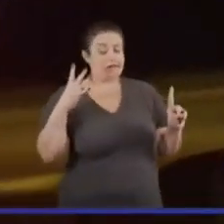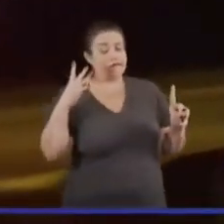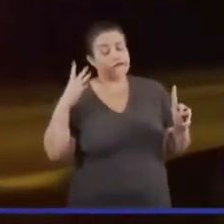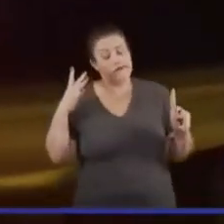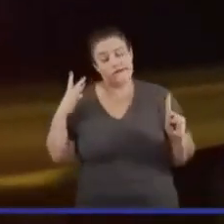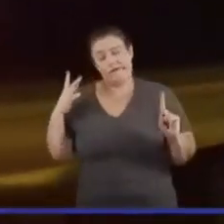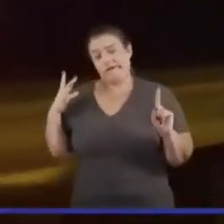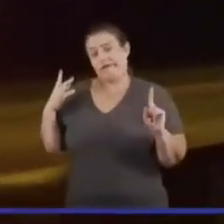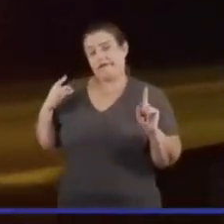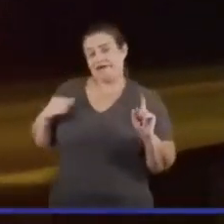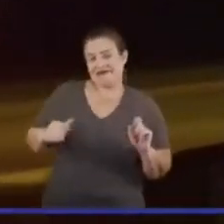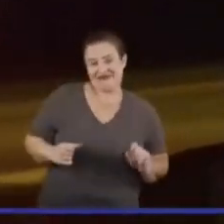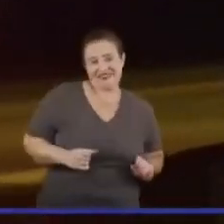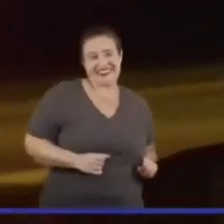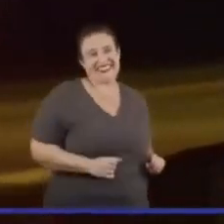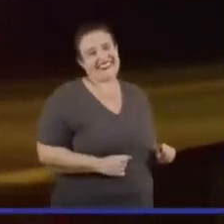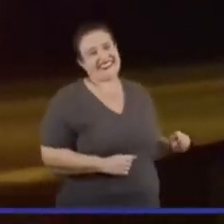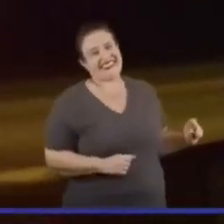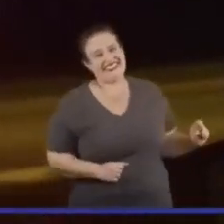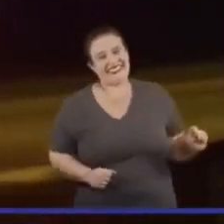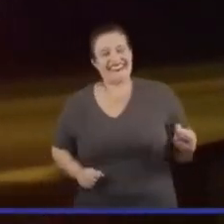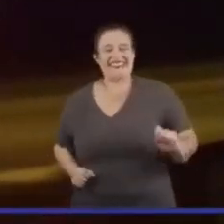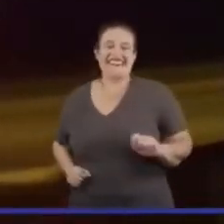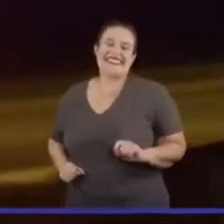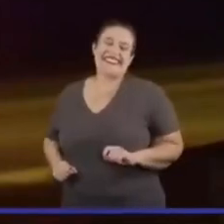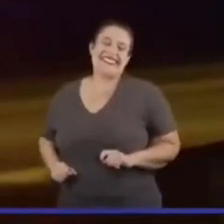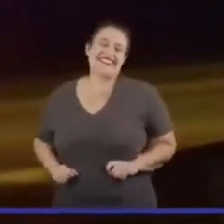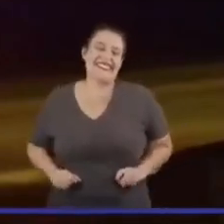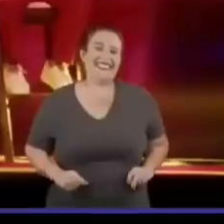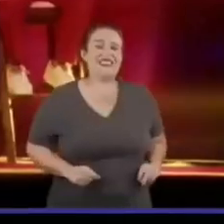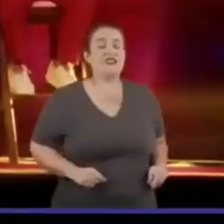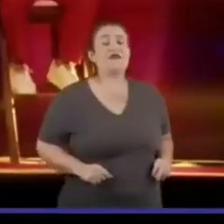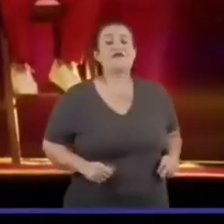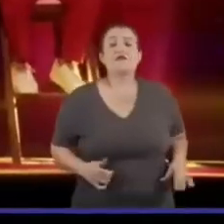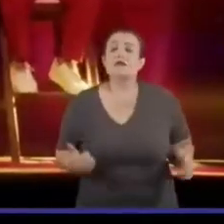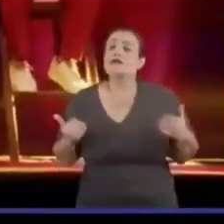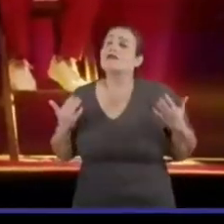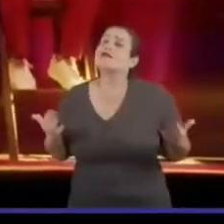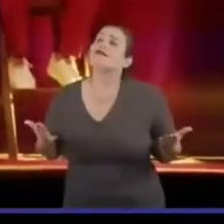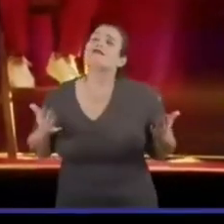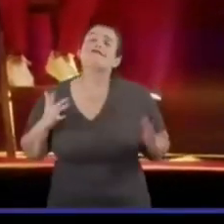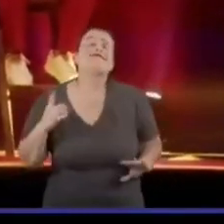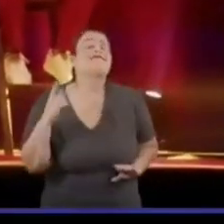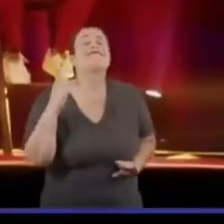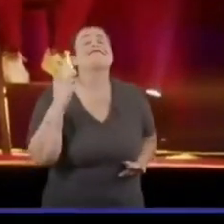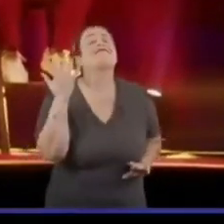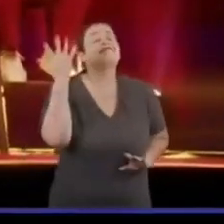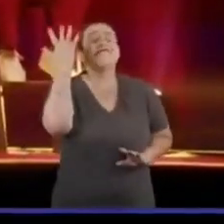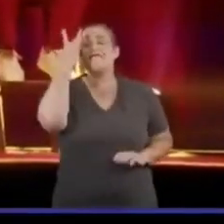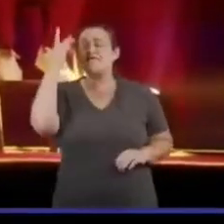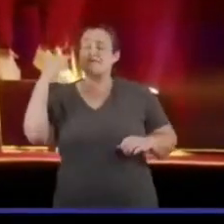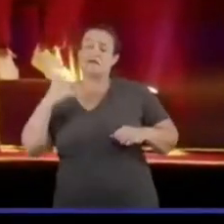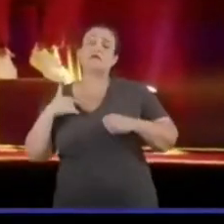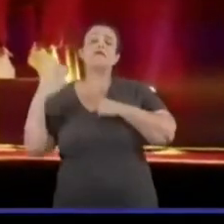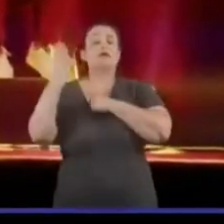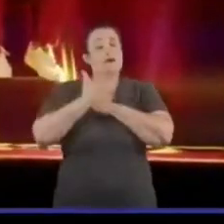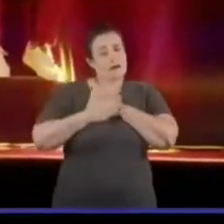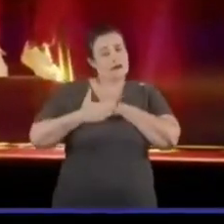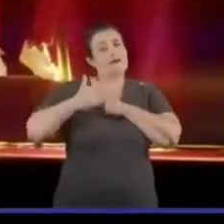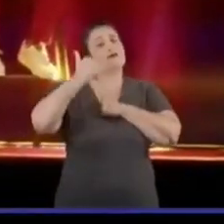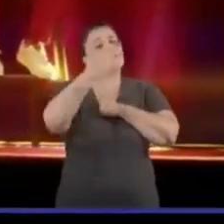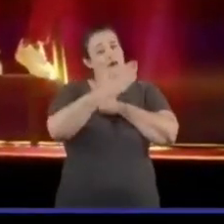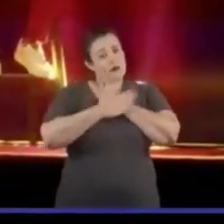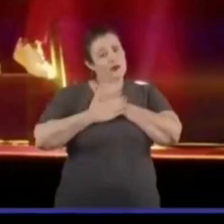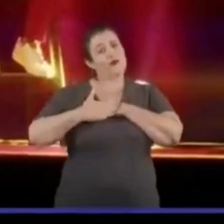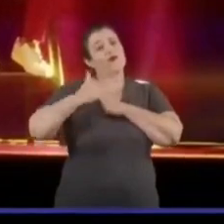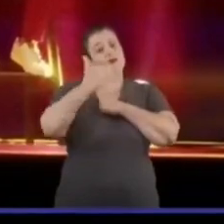foges de mim. Ah, se tu soubesses como sou tão carinhoso e muito,